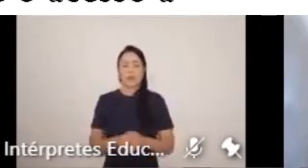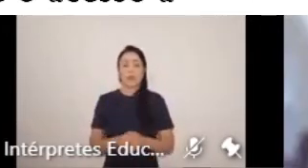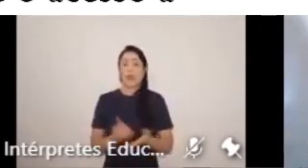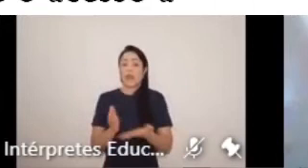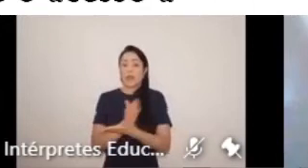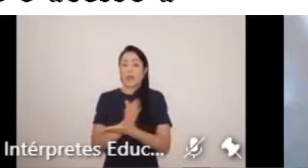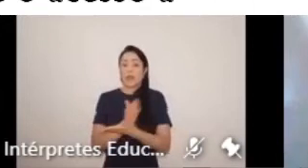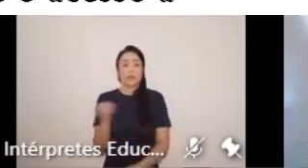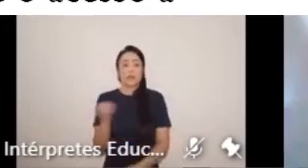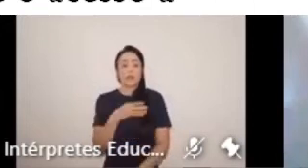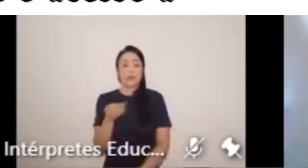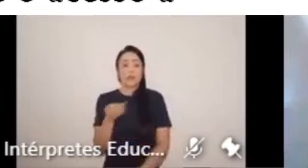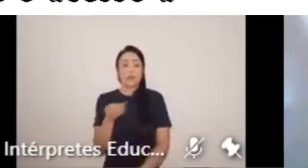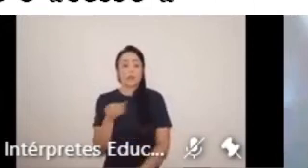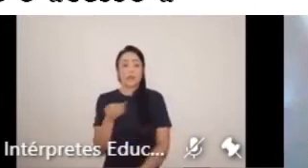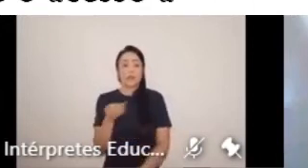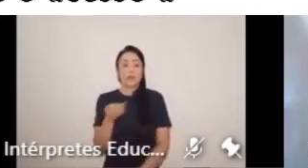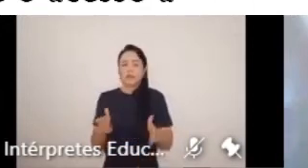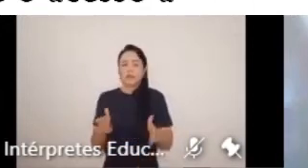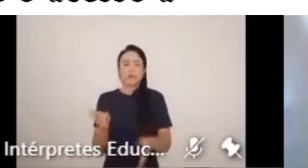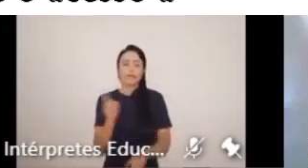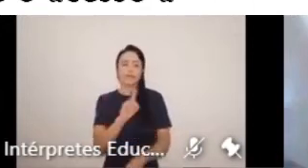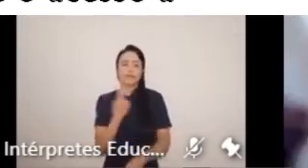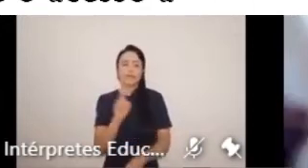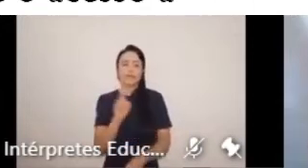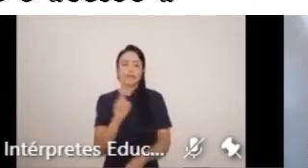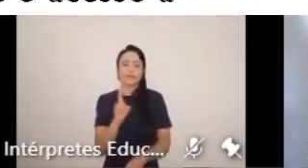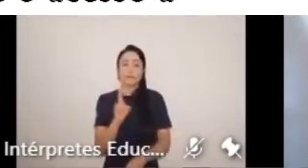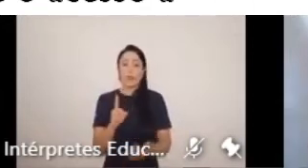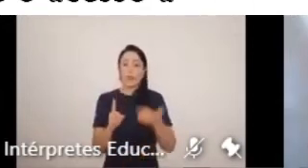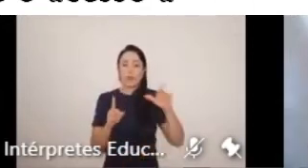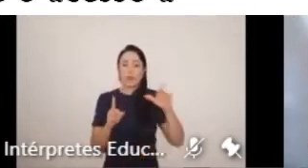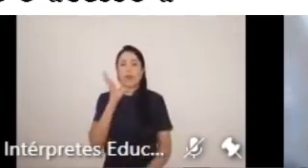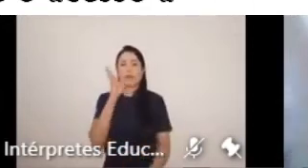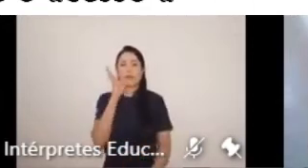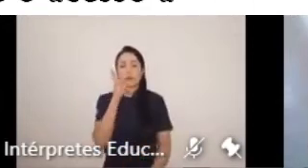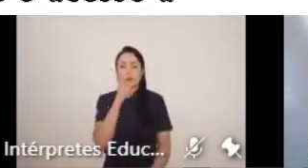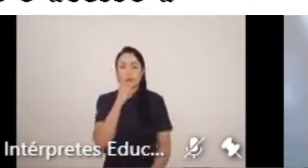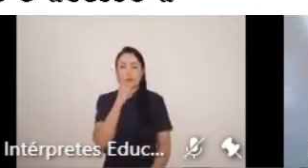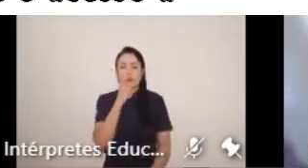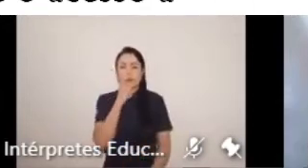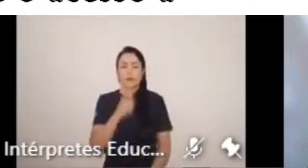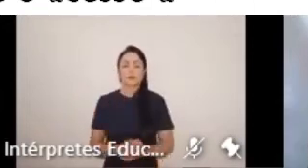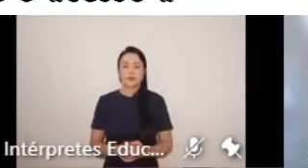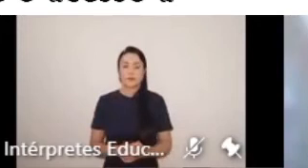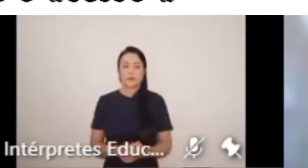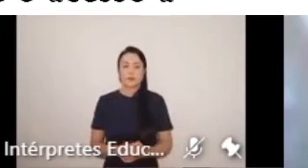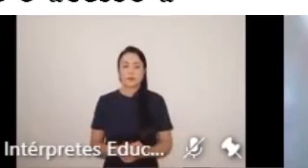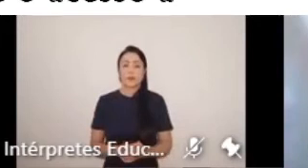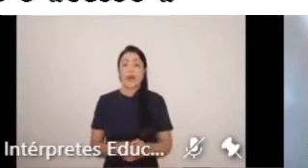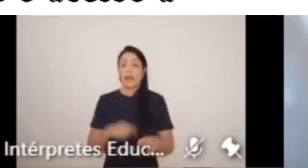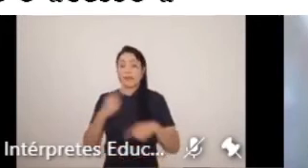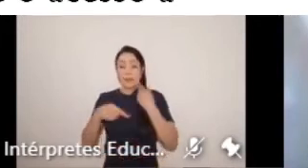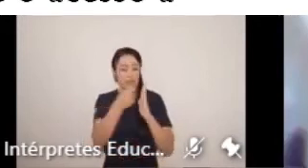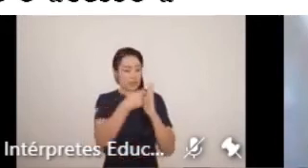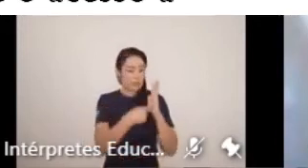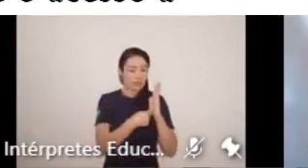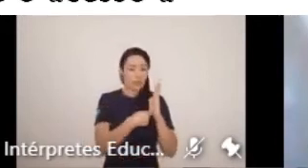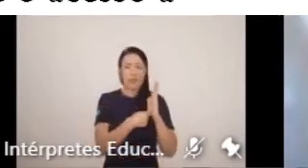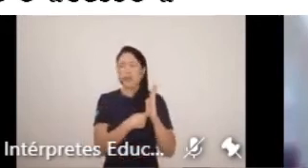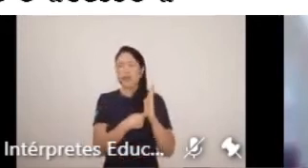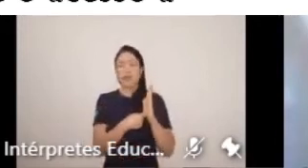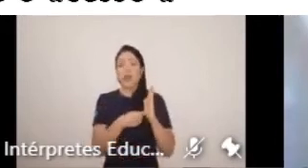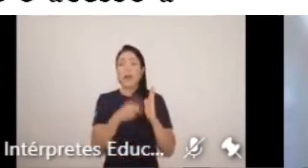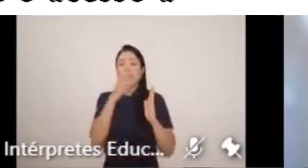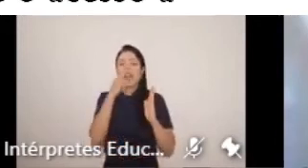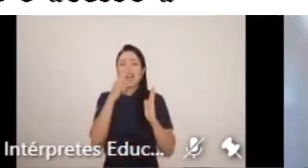mais atuais. Aí a consulta gera outra receita, demora muito tempo. Aí quando a receita está atual, os exames não estão atuais. Outra fila